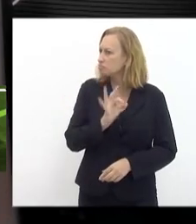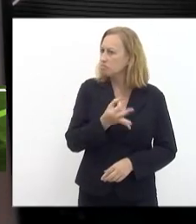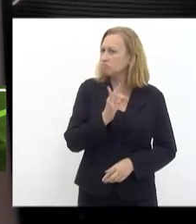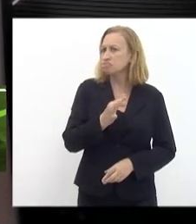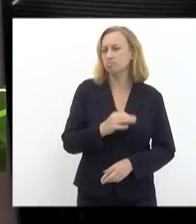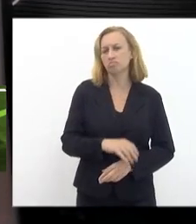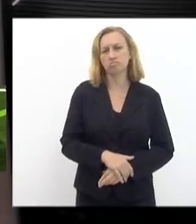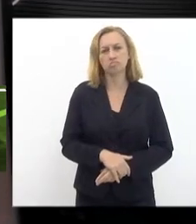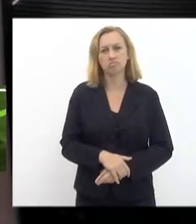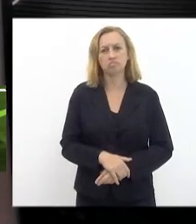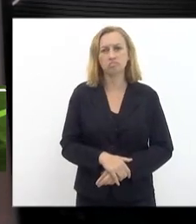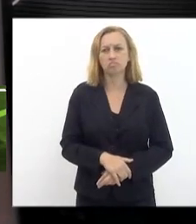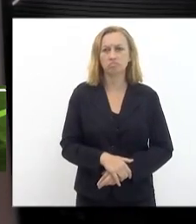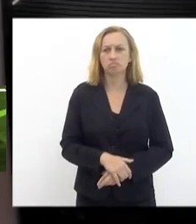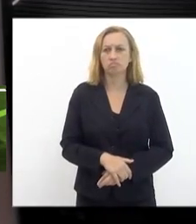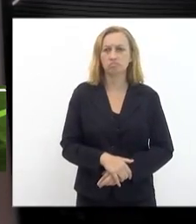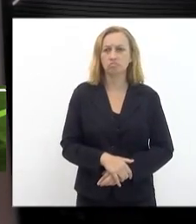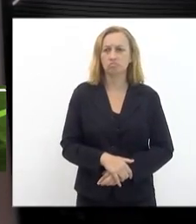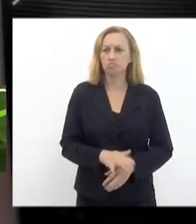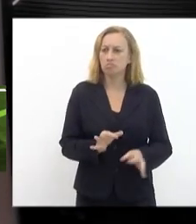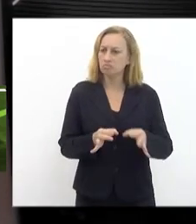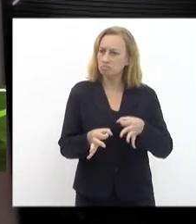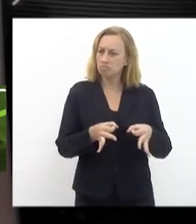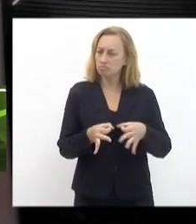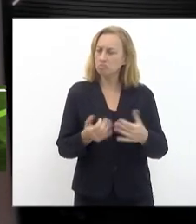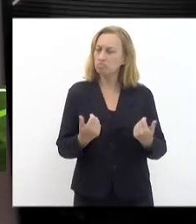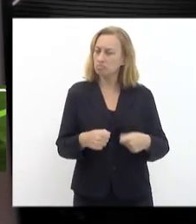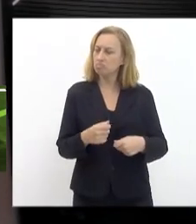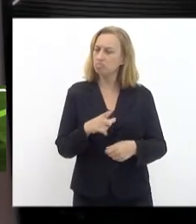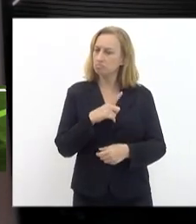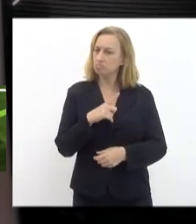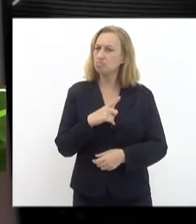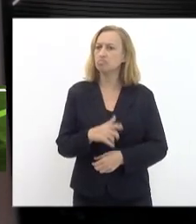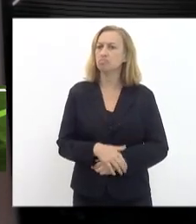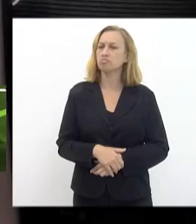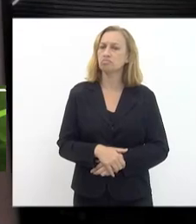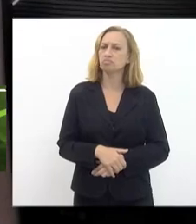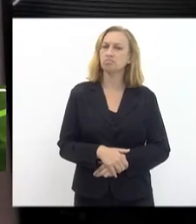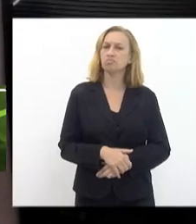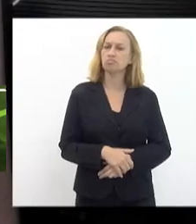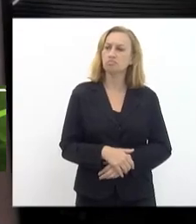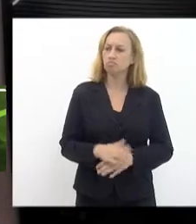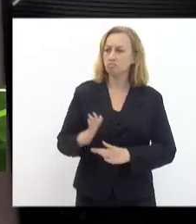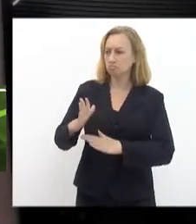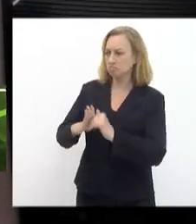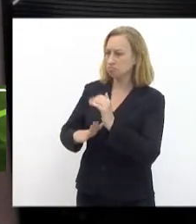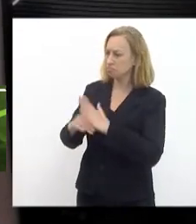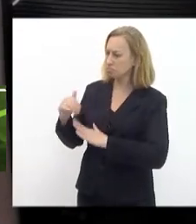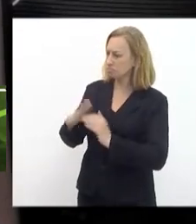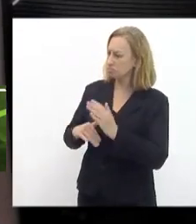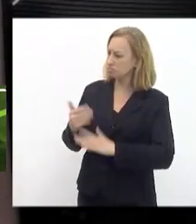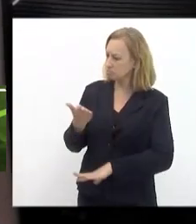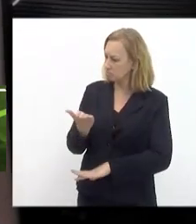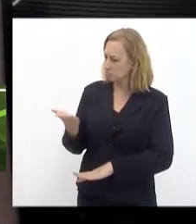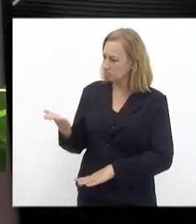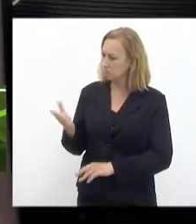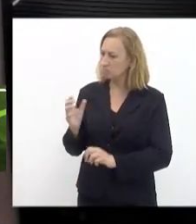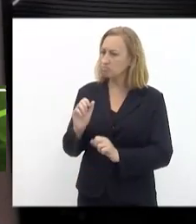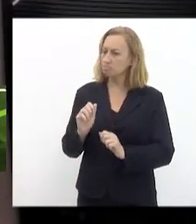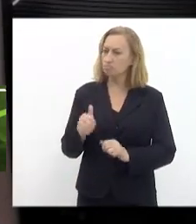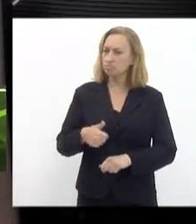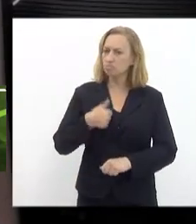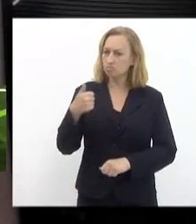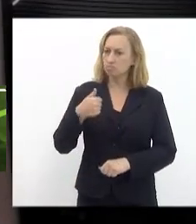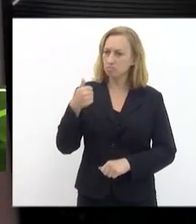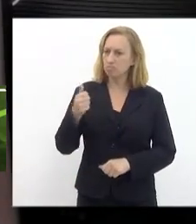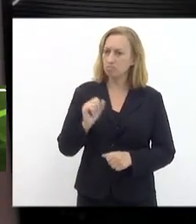sem tecido sem existir a organização que Deva existir exatamente para que esses profissionais possam exercer da melhor